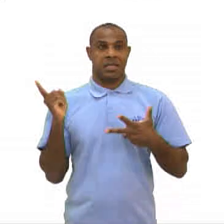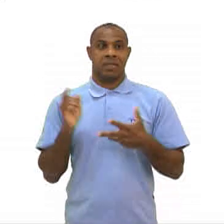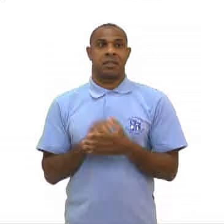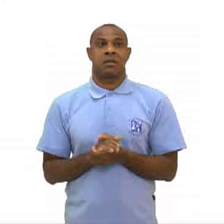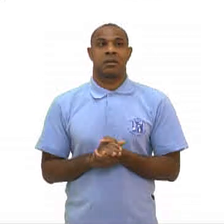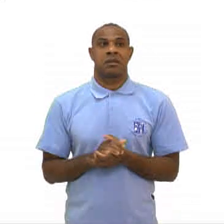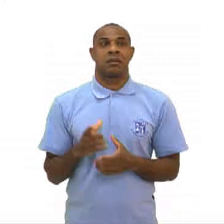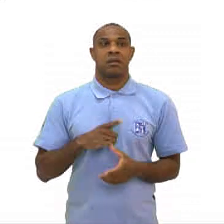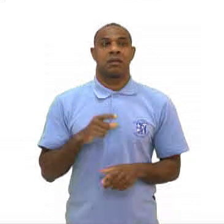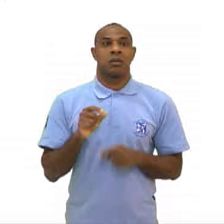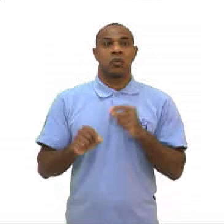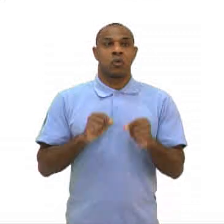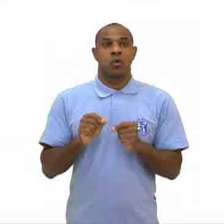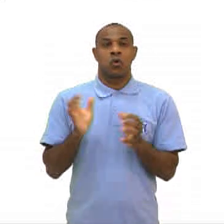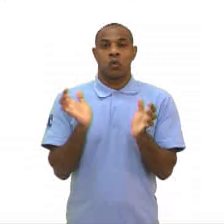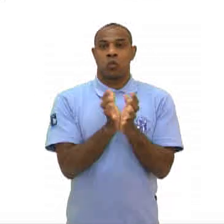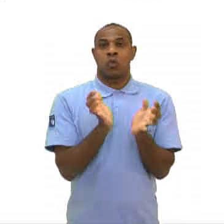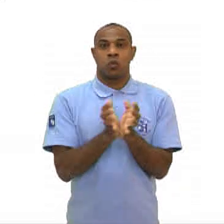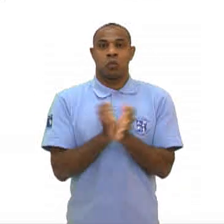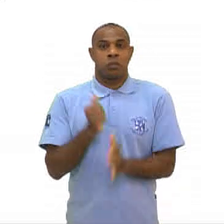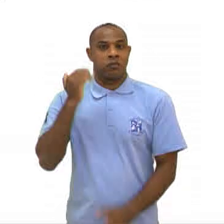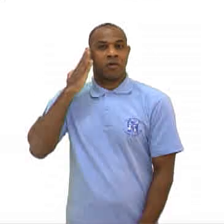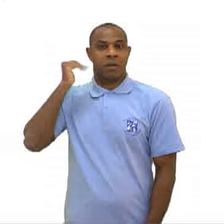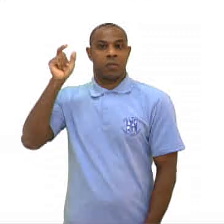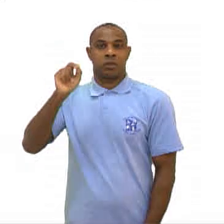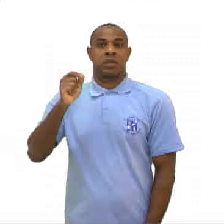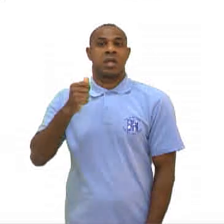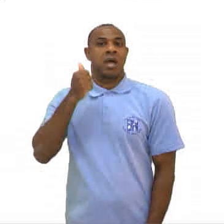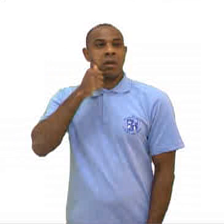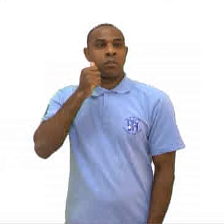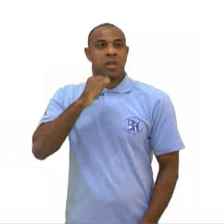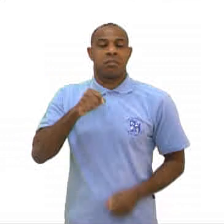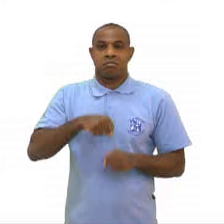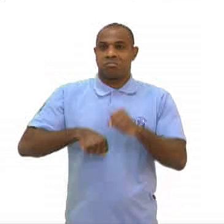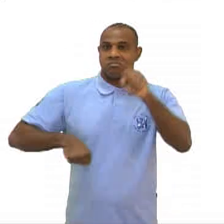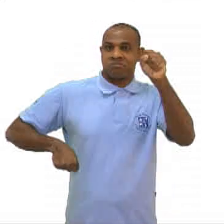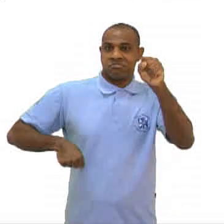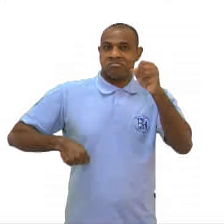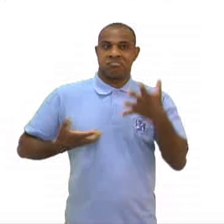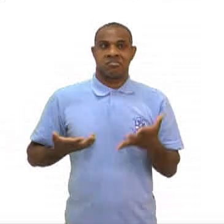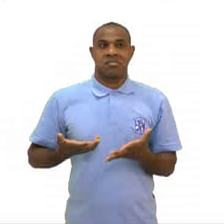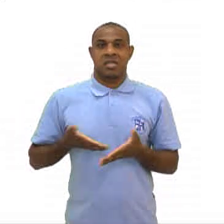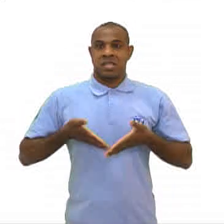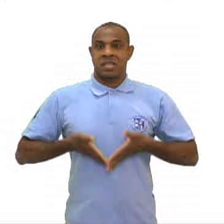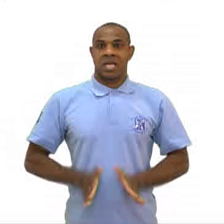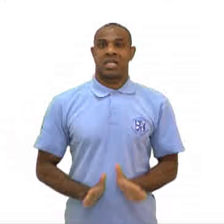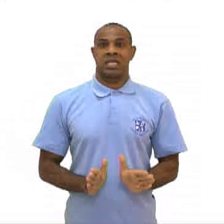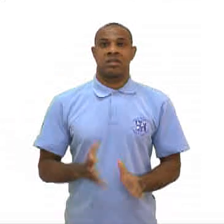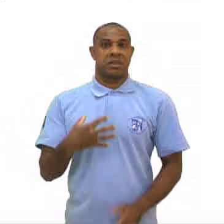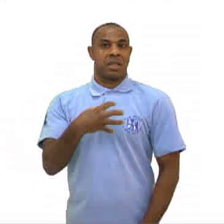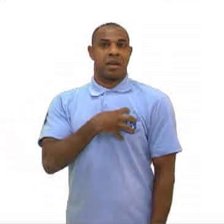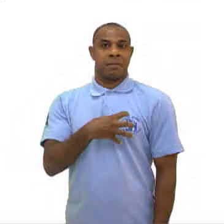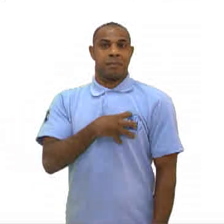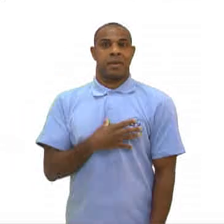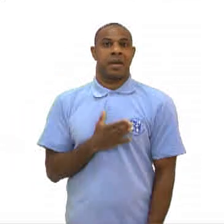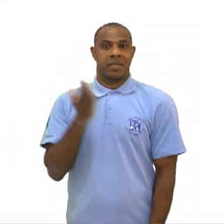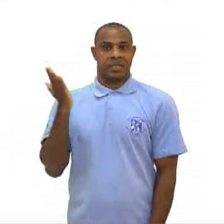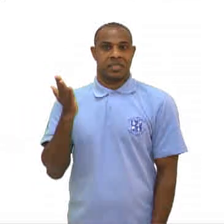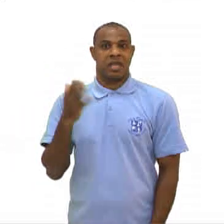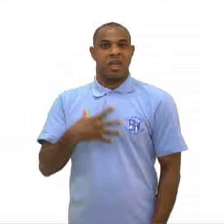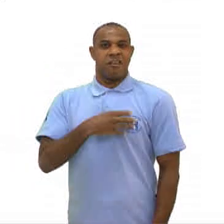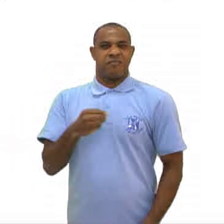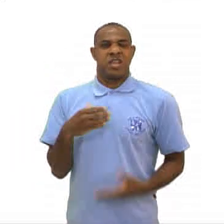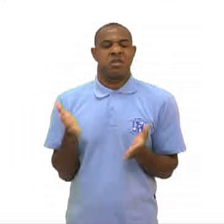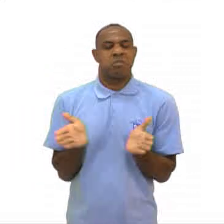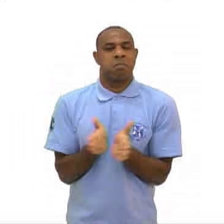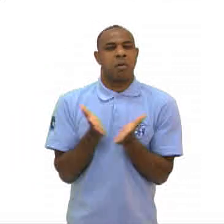Entre os combatentes estava a mais famosa heroína da independência. Nascida em Feira de Santana, filha de lavradores